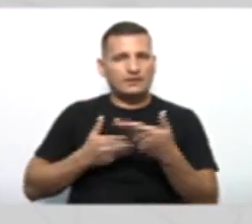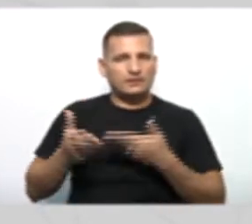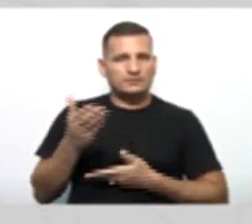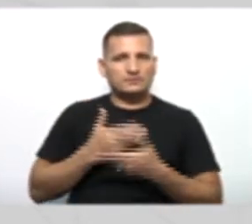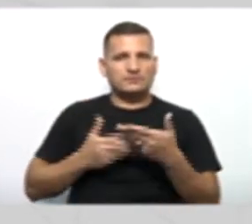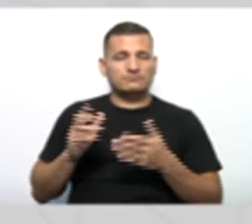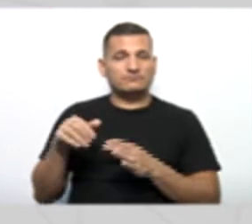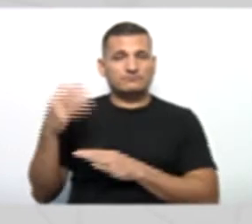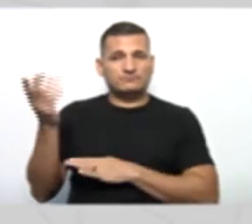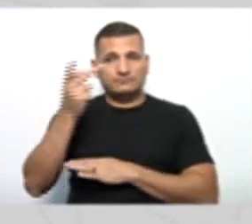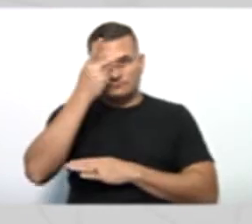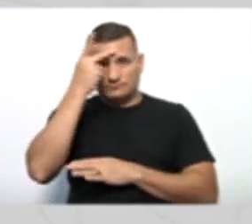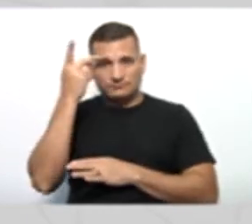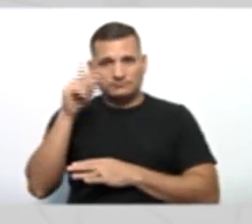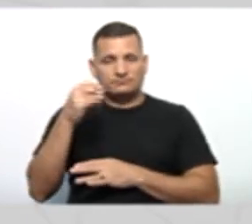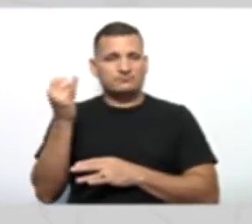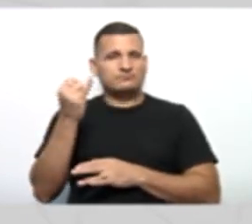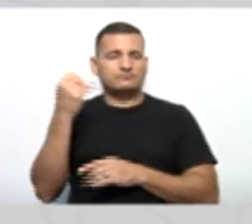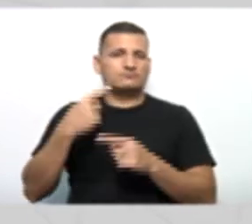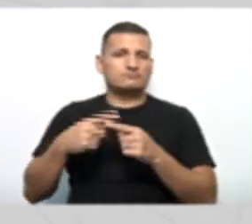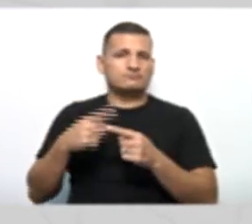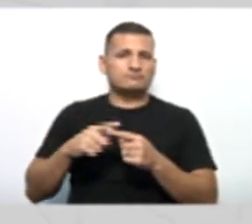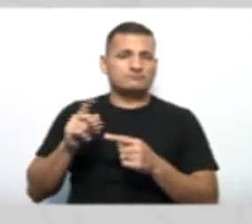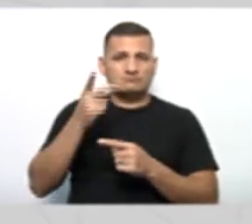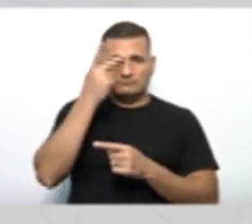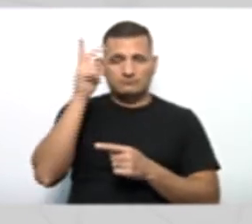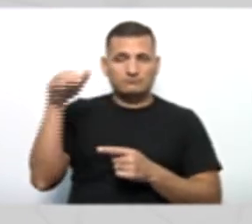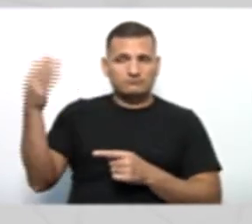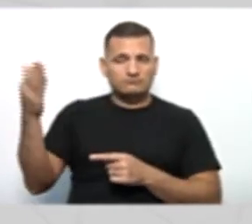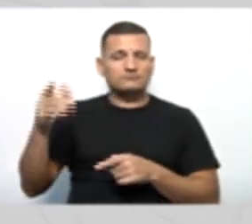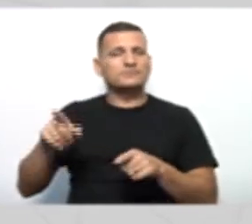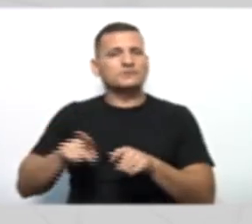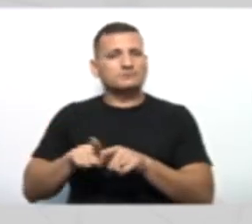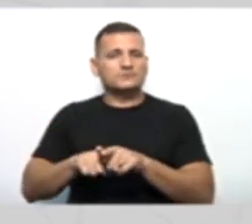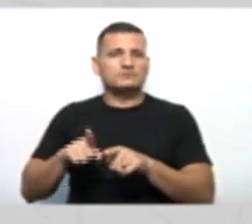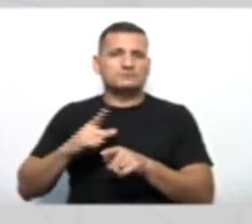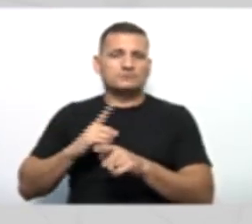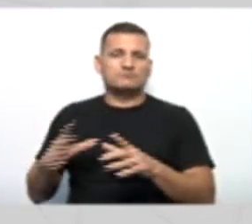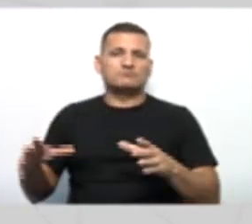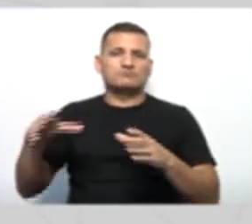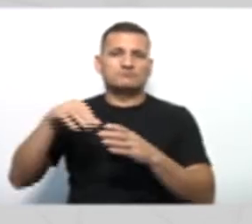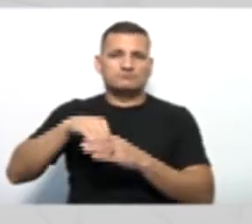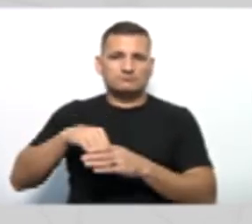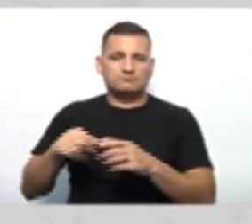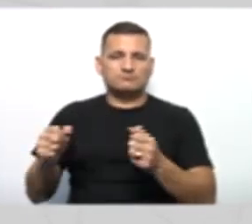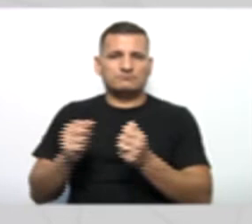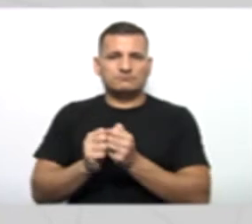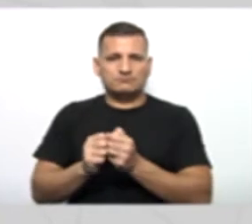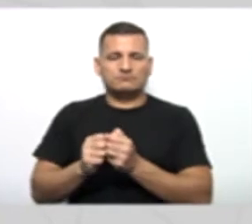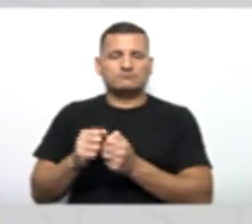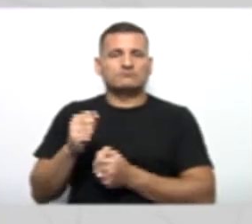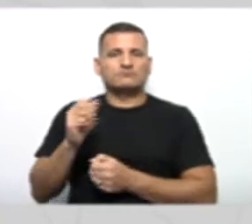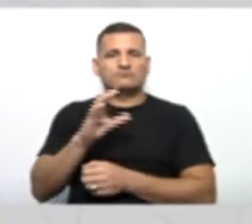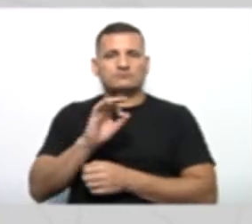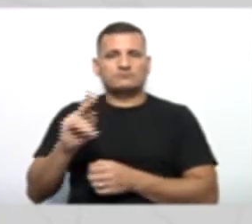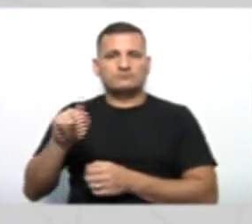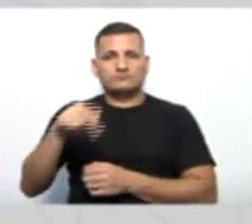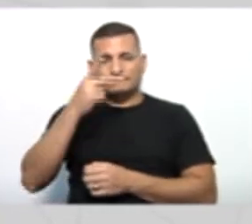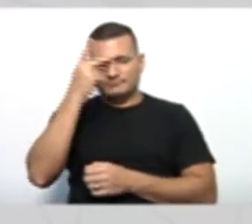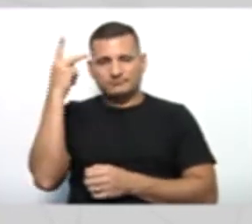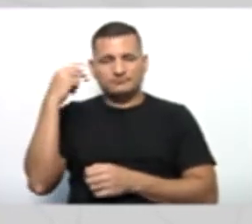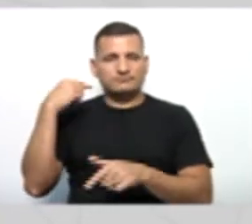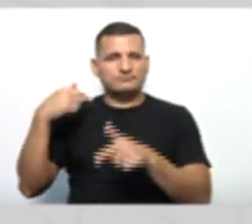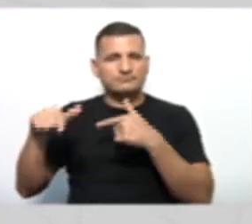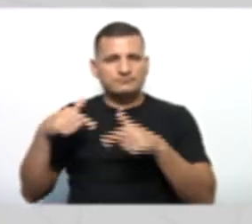fundamental porque porque o público externo ele também faz parte né do ambiente da cooperativa é a pessoa que presta serviços